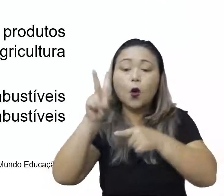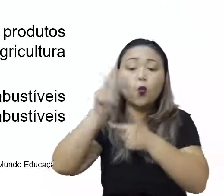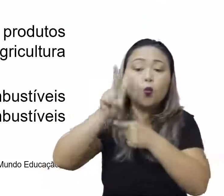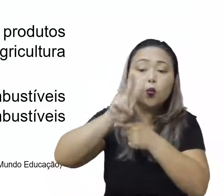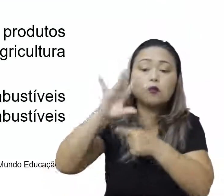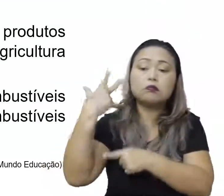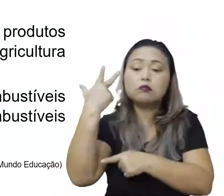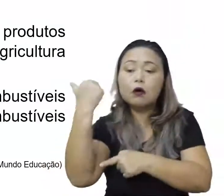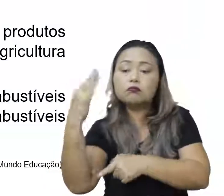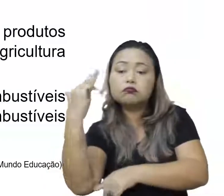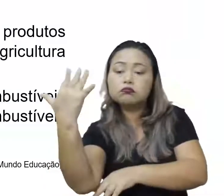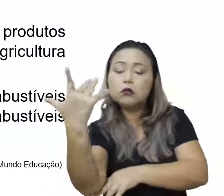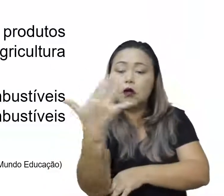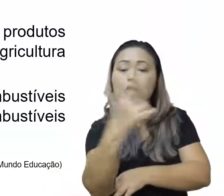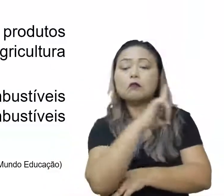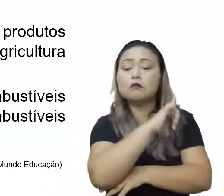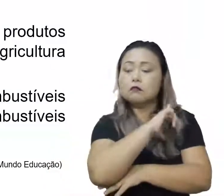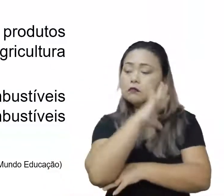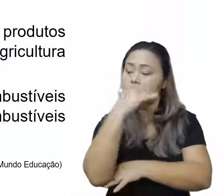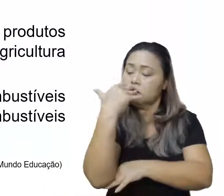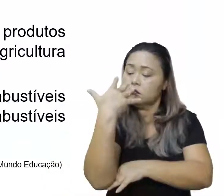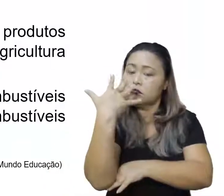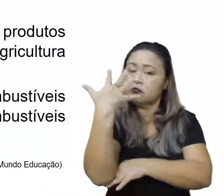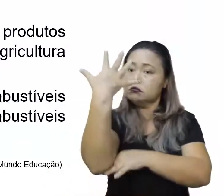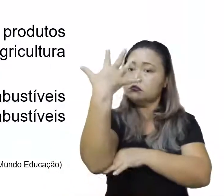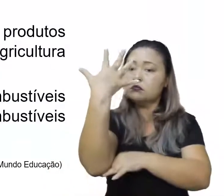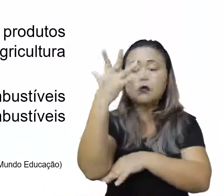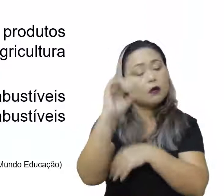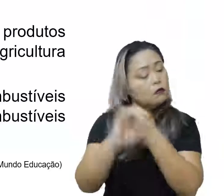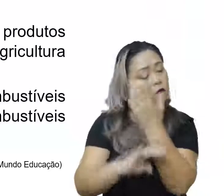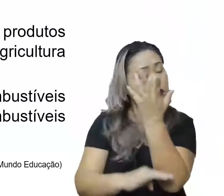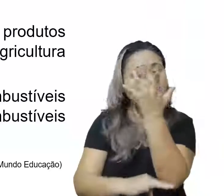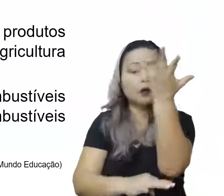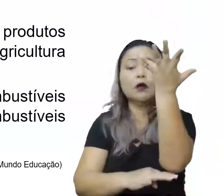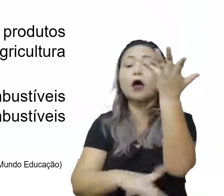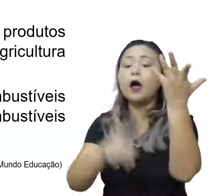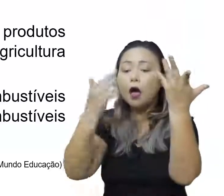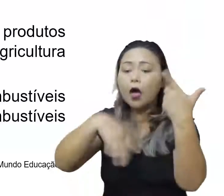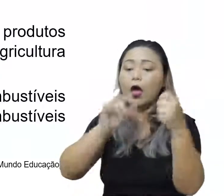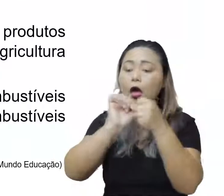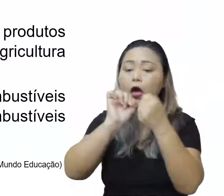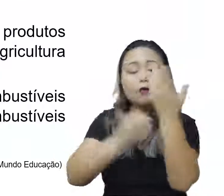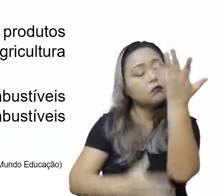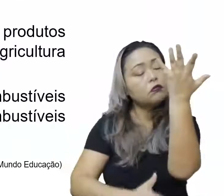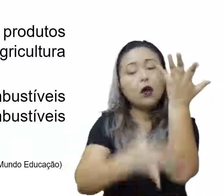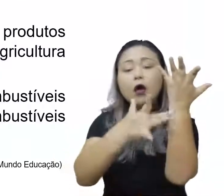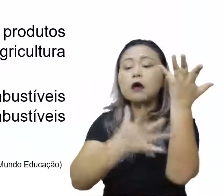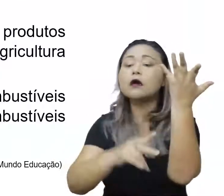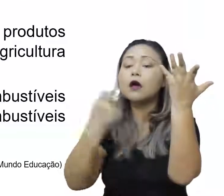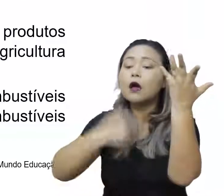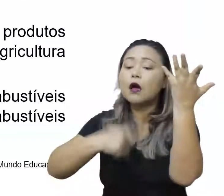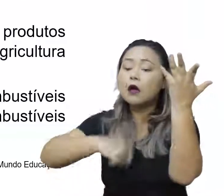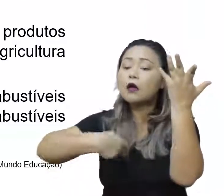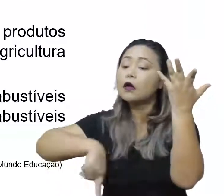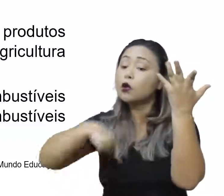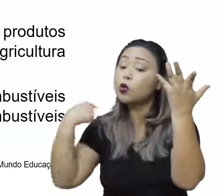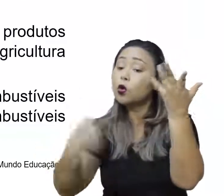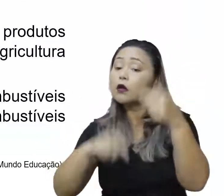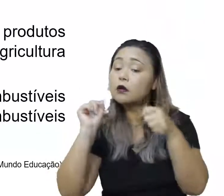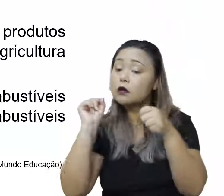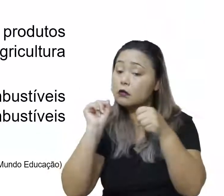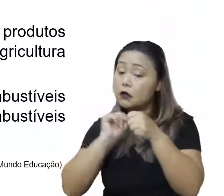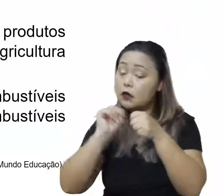Manter a floresta em pé também é uma ação que a gente precisa fazer